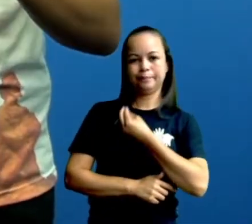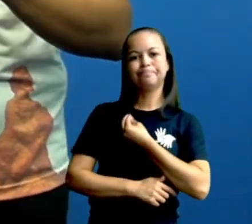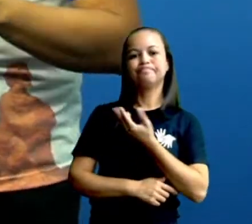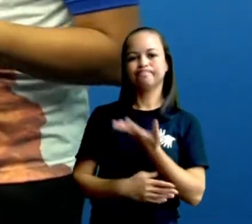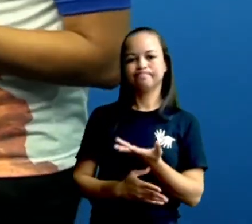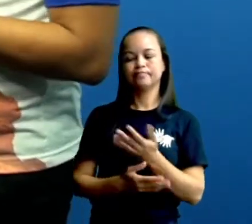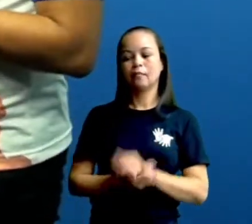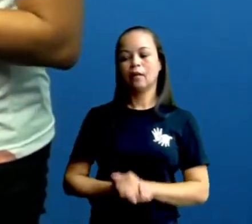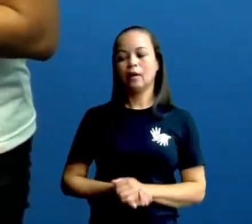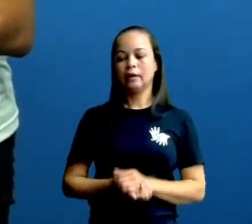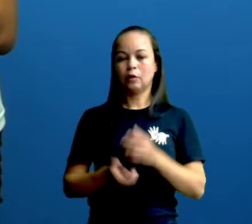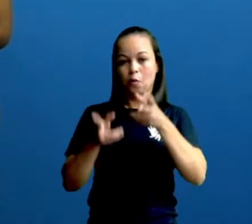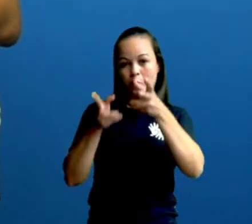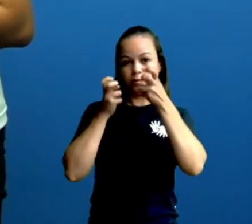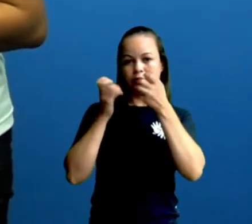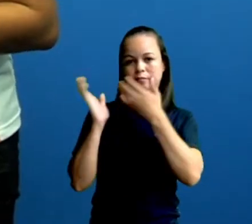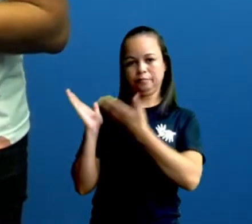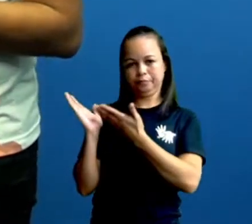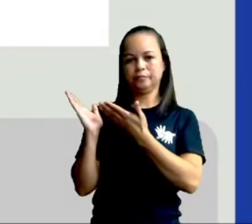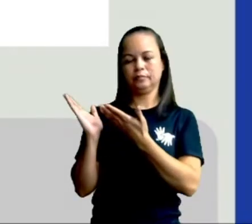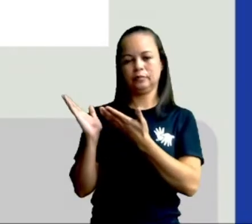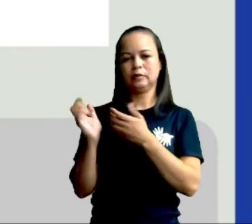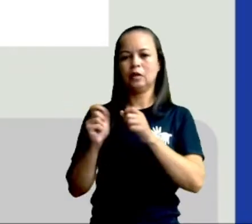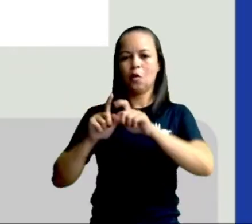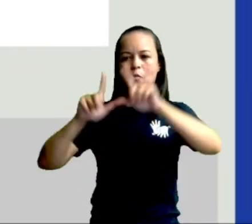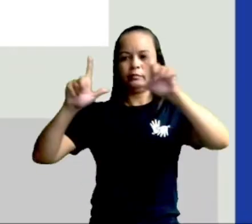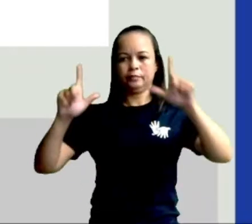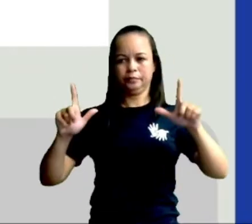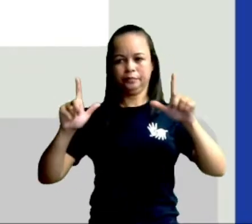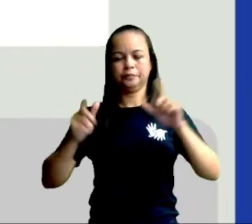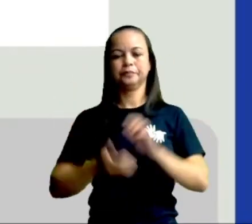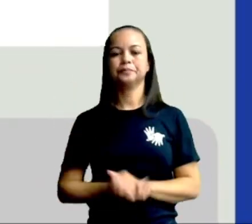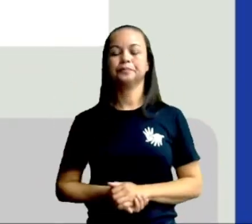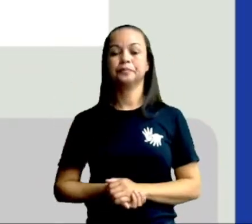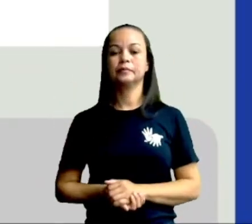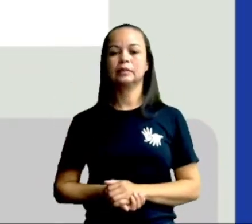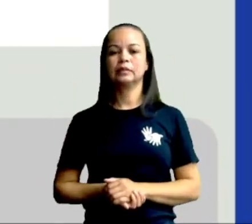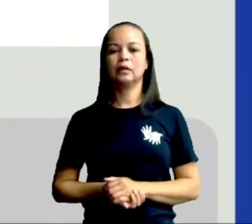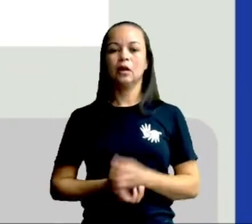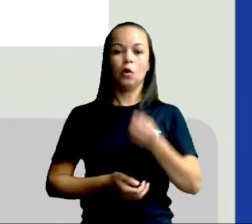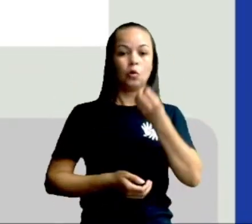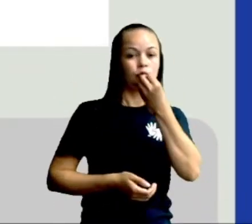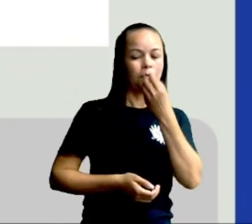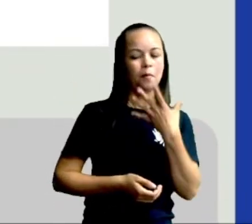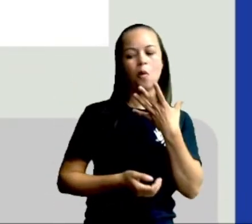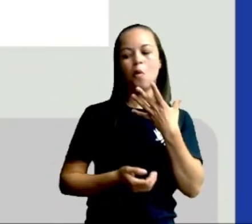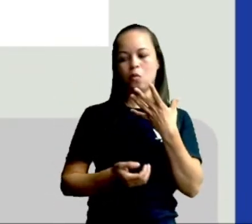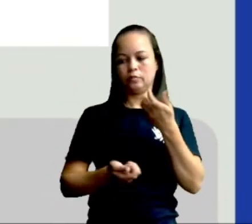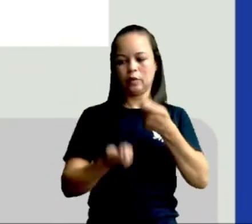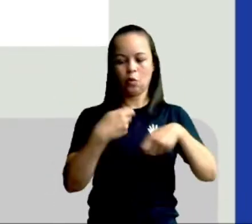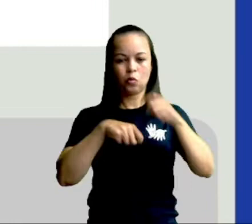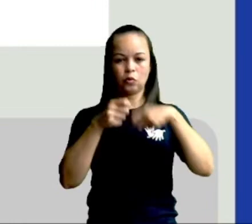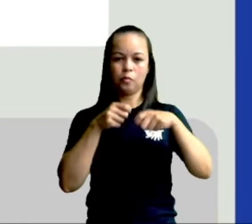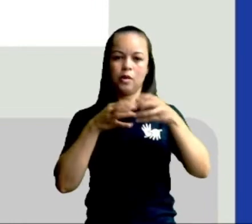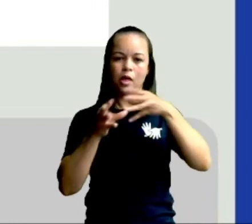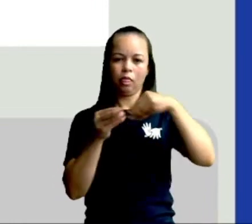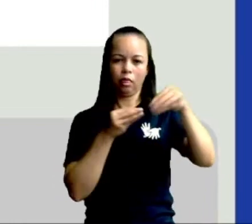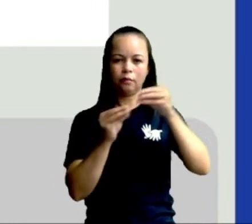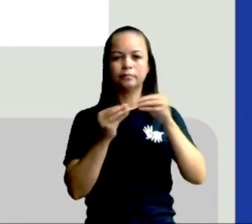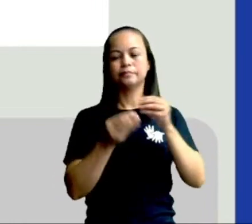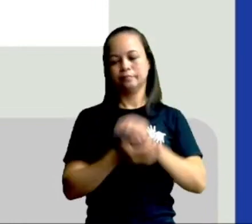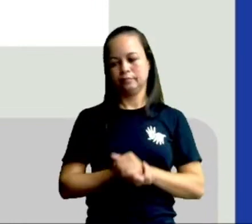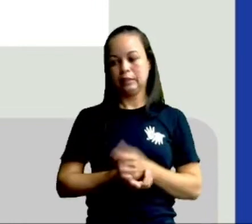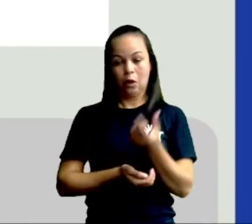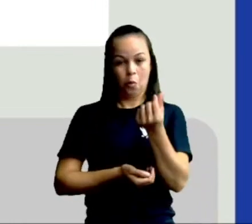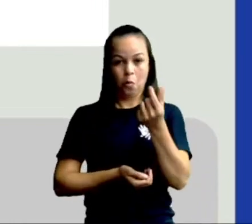preste atenção nessas informações. Ó. Abre novamente aí, por favor, essa imagem, meu queridão. Os benefícios econômicos do plástico. Então, ó, baixo